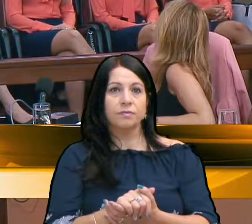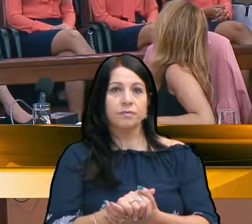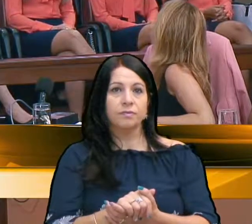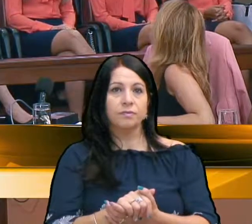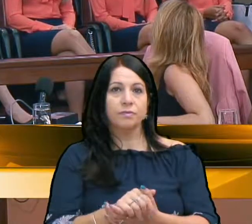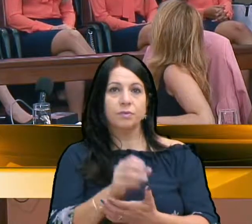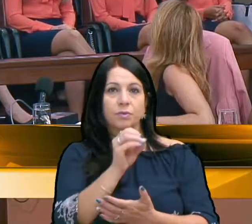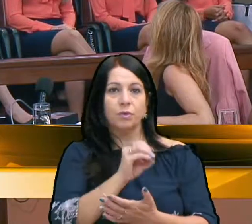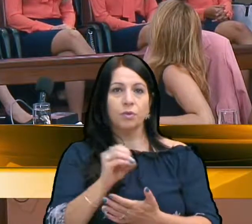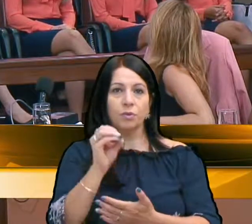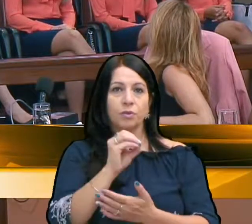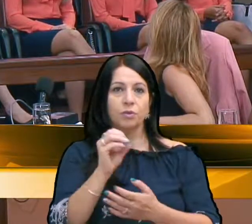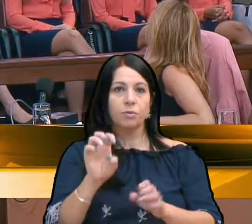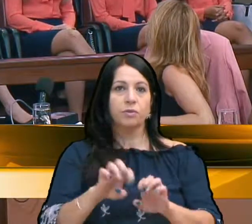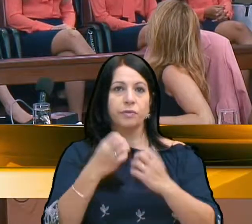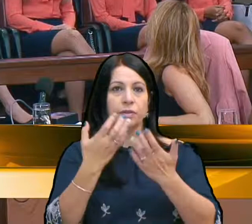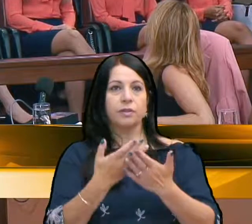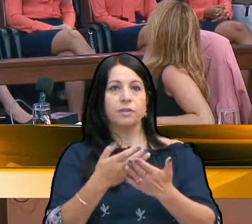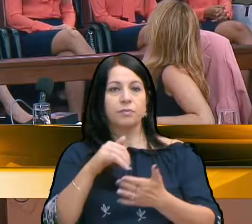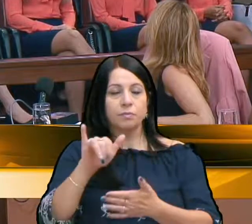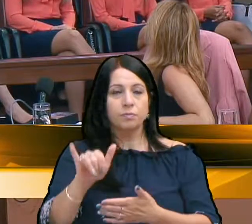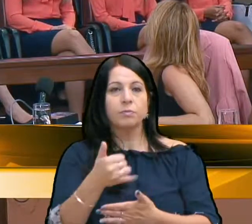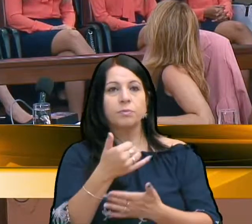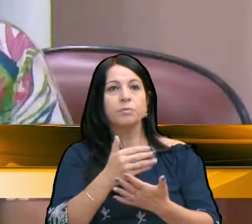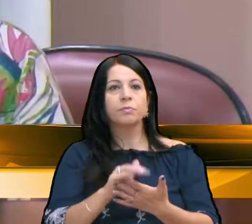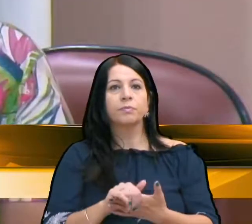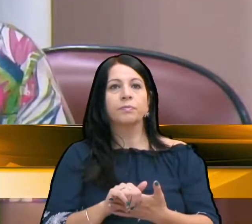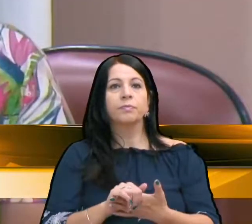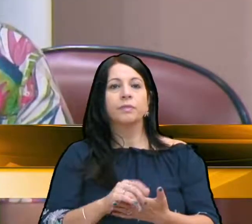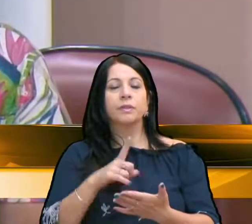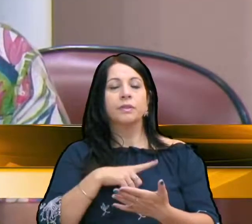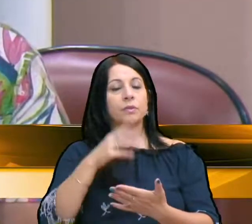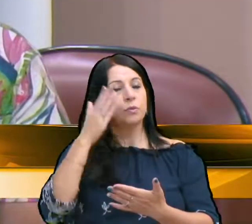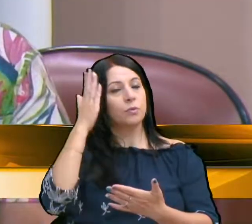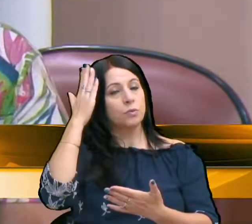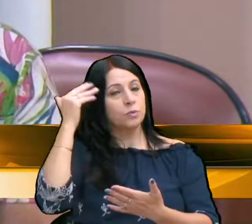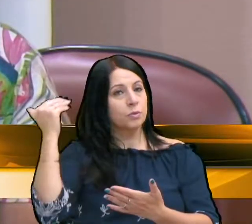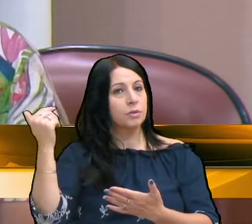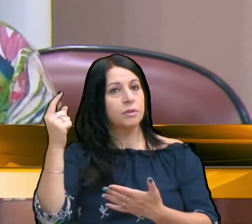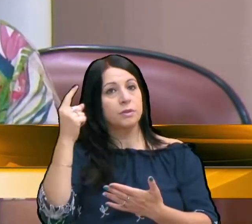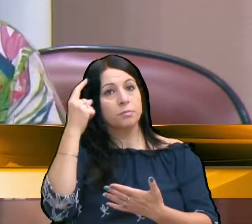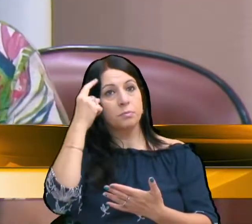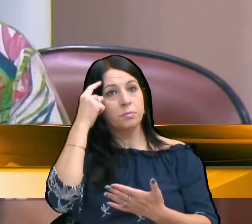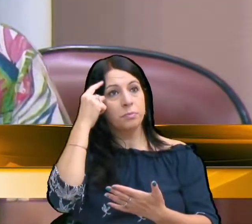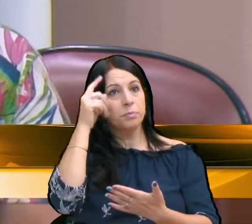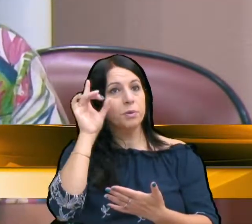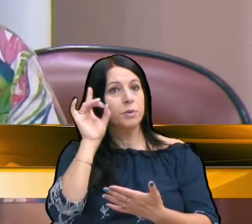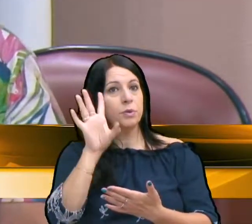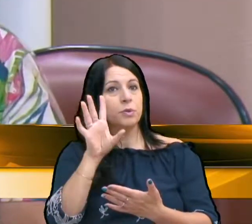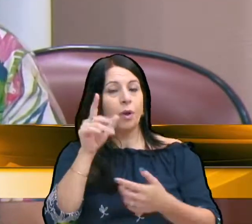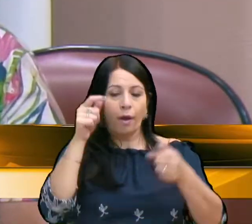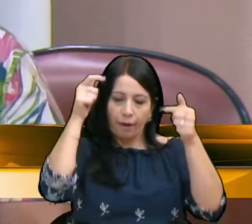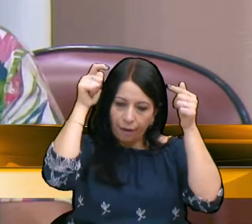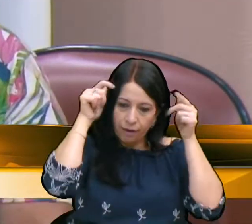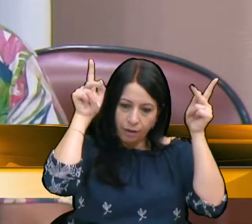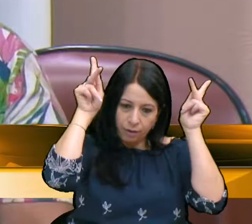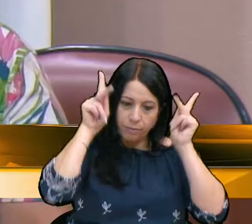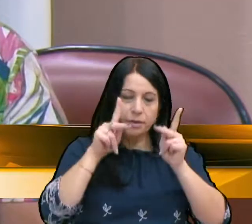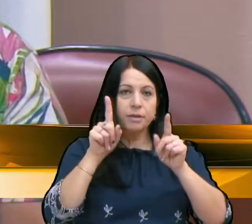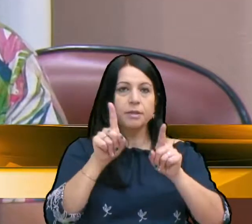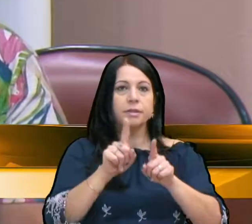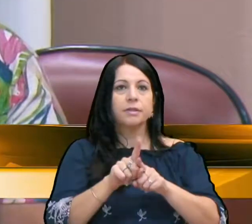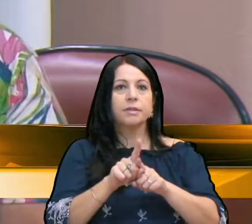um belo evento, que vocês aproveitem, tenham sucesso, não pense só na rainha, na princesa, mas